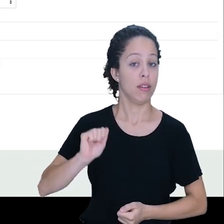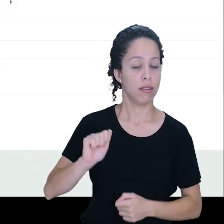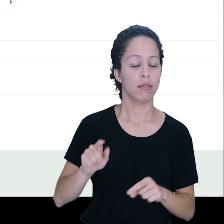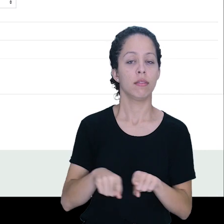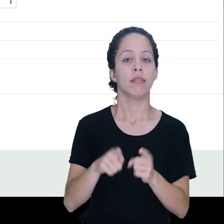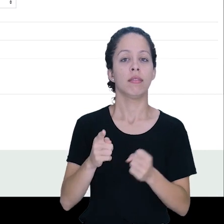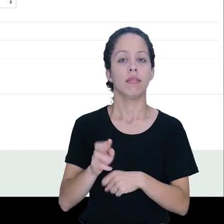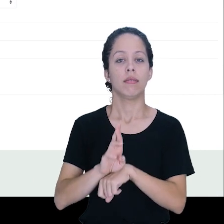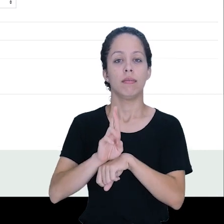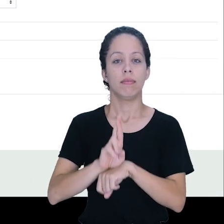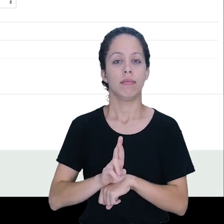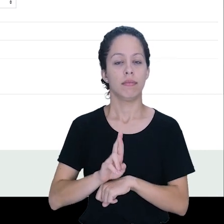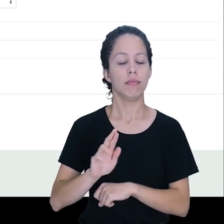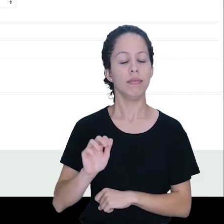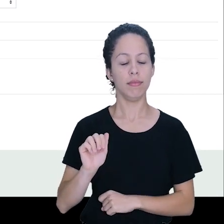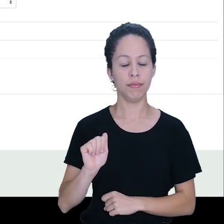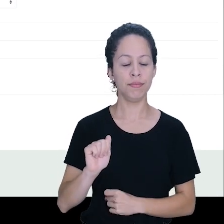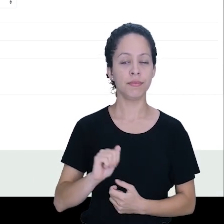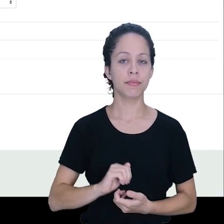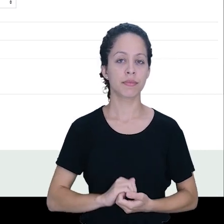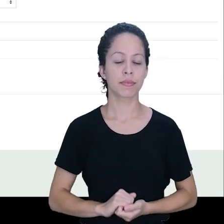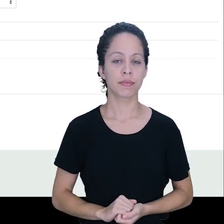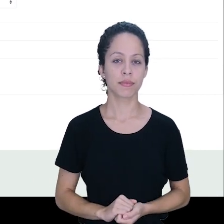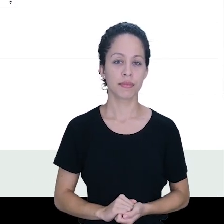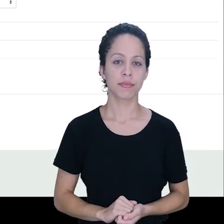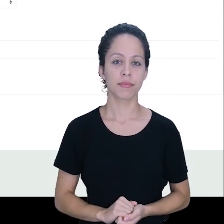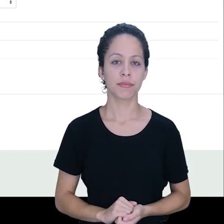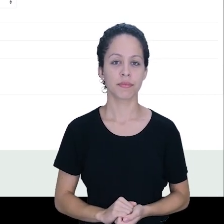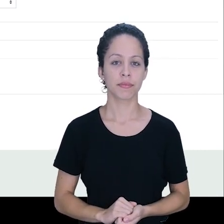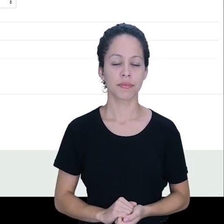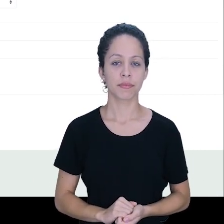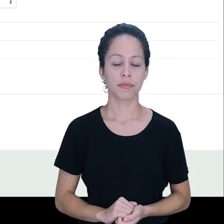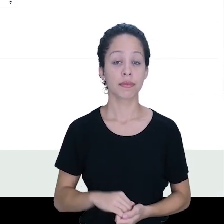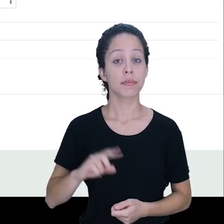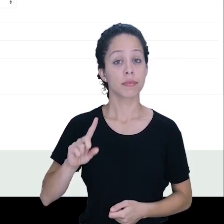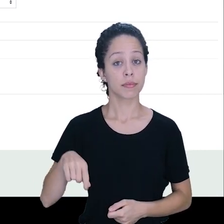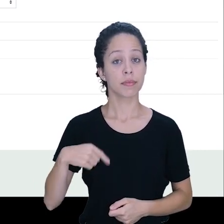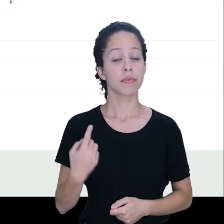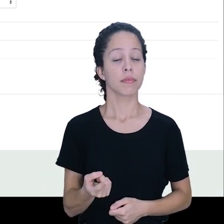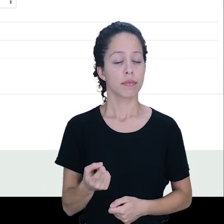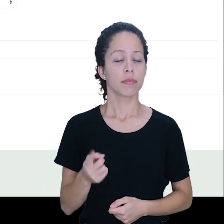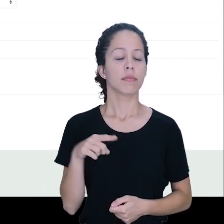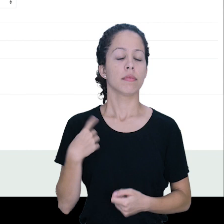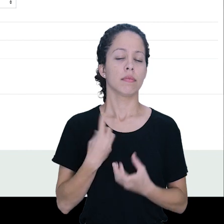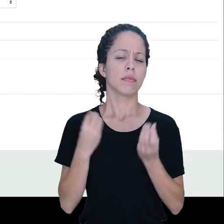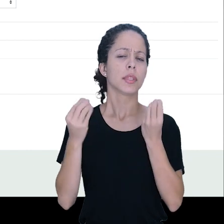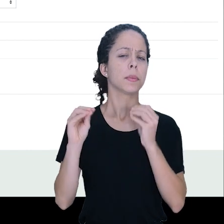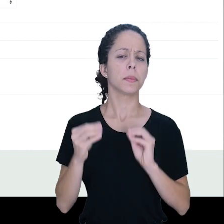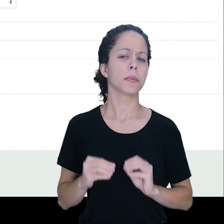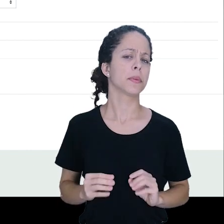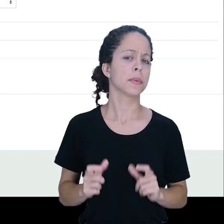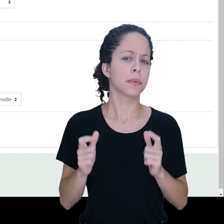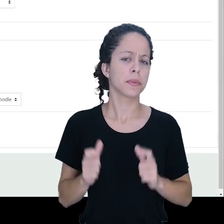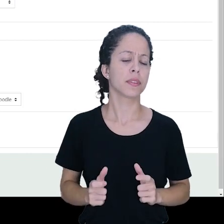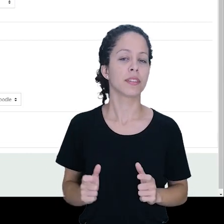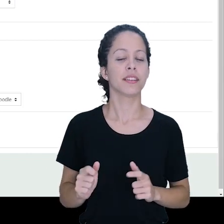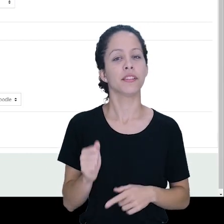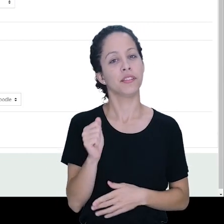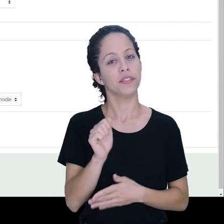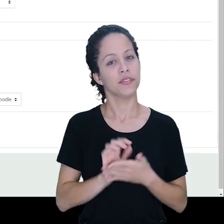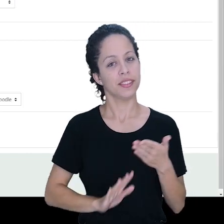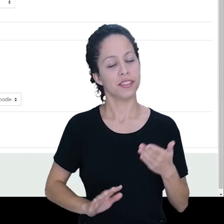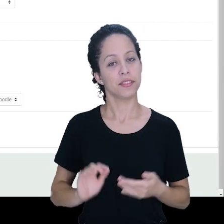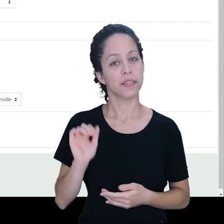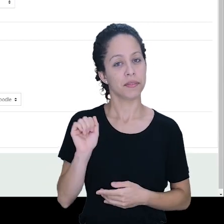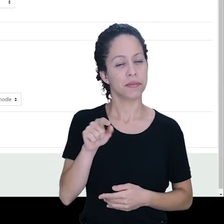atividades a e nós depois iremos colocar todas essas atividades dentro de atividades aí você